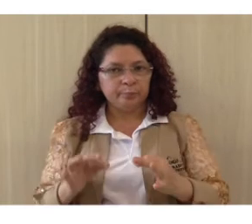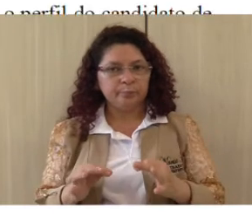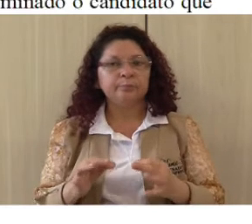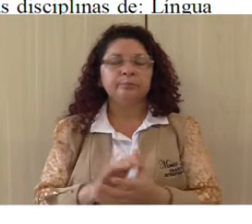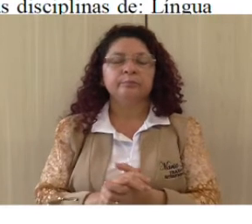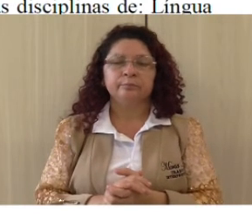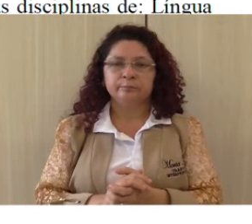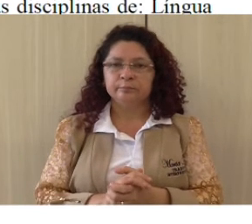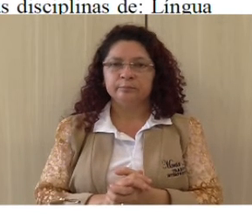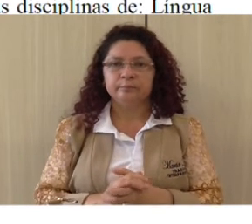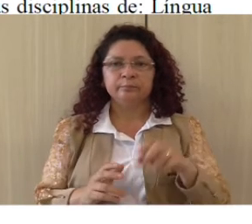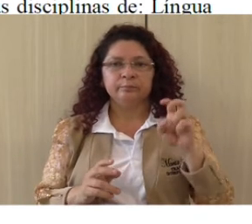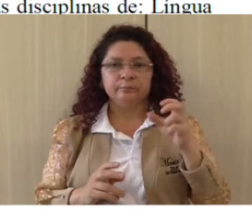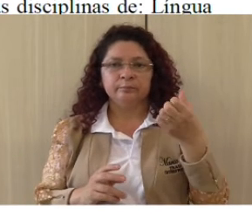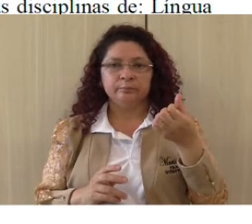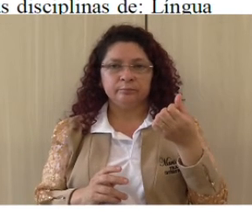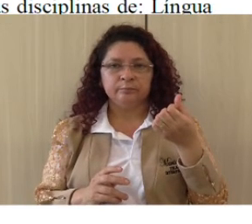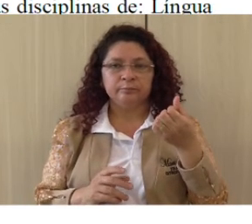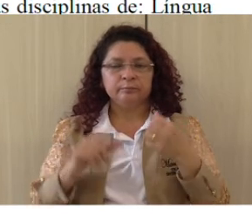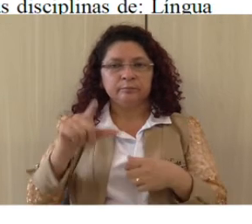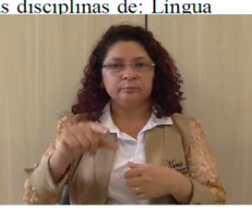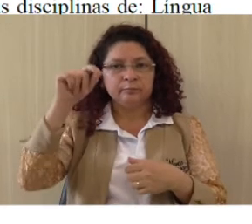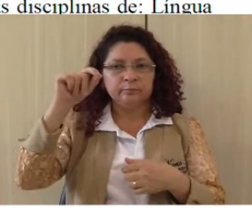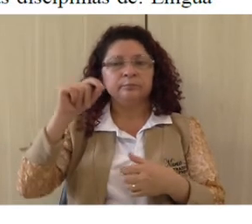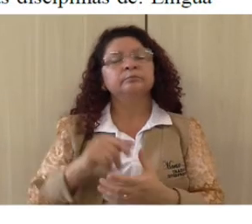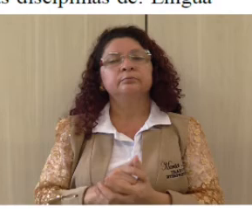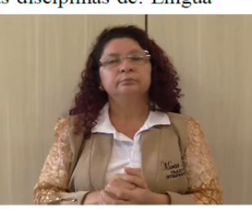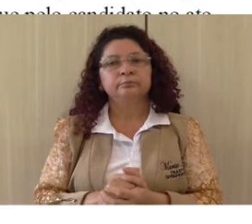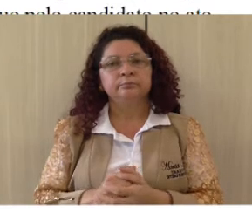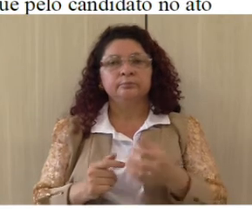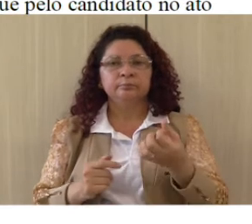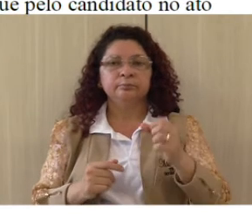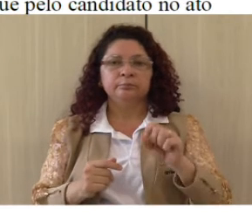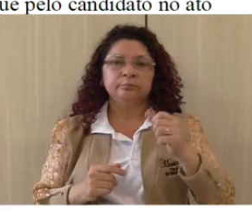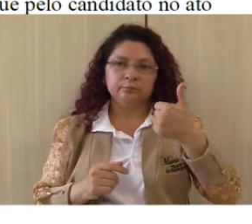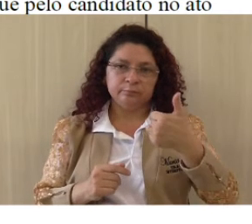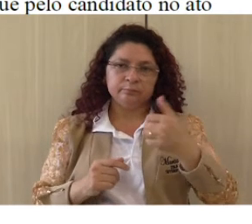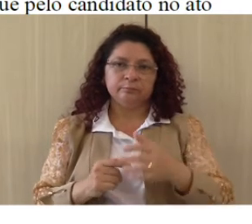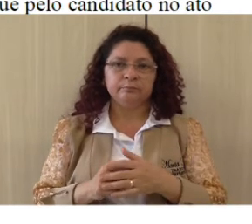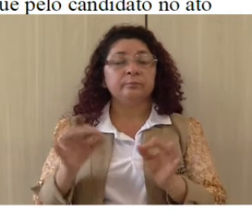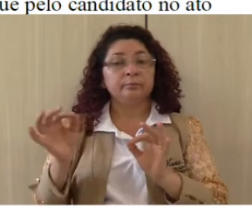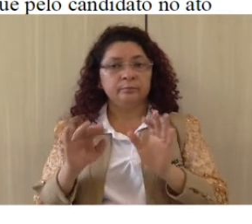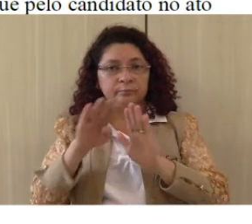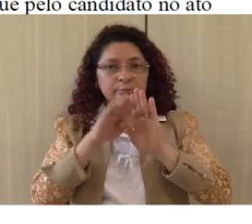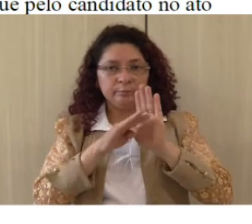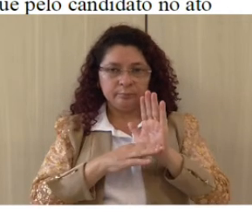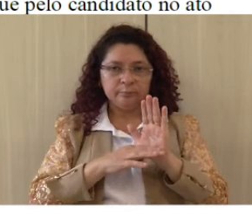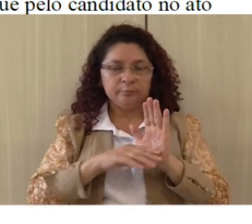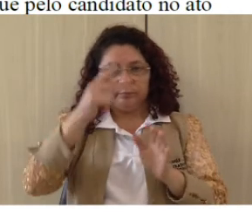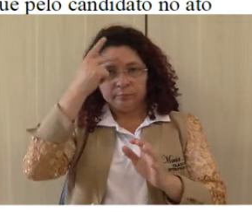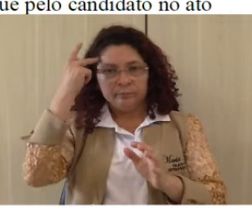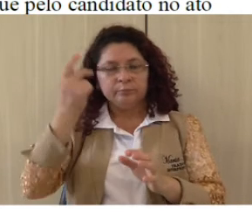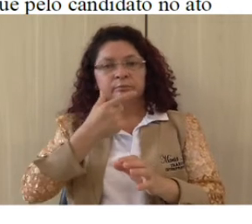membros. Item 6, do processo de seleção. Item 6.1. A seleção dos candidatos com